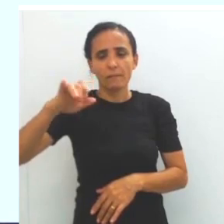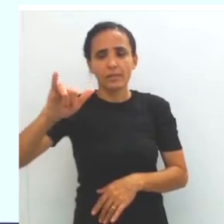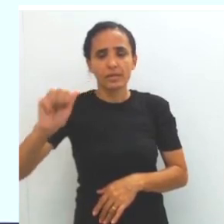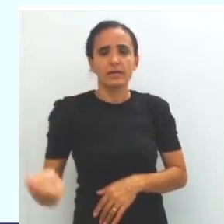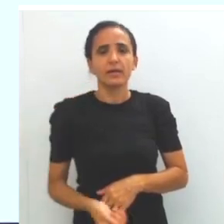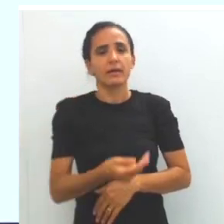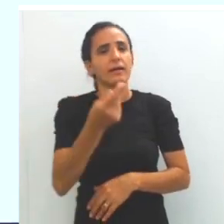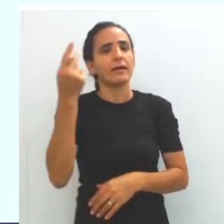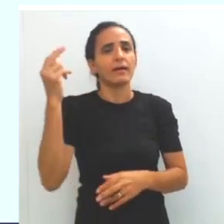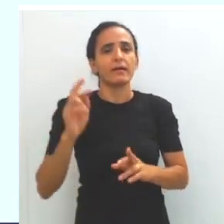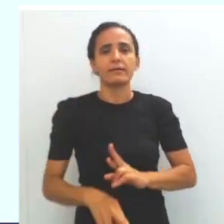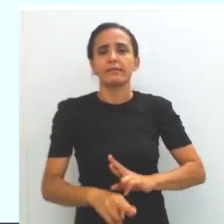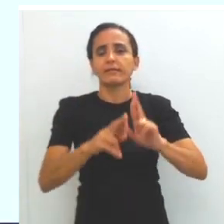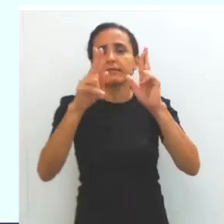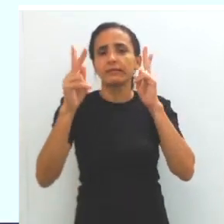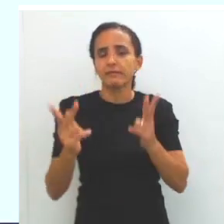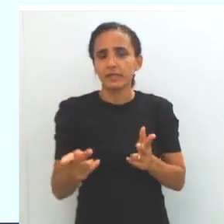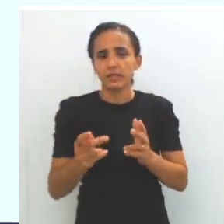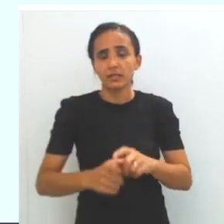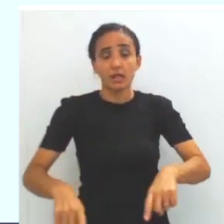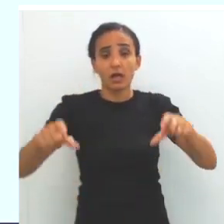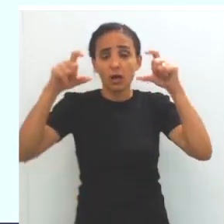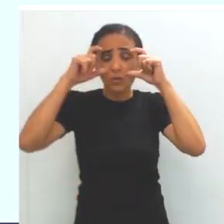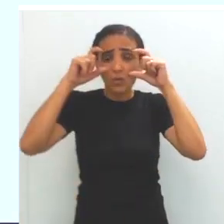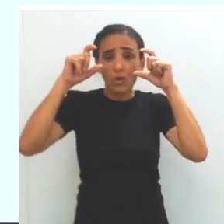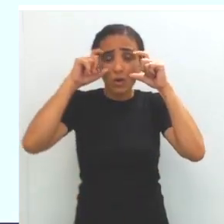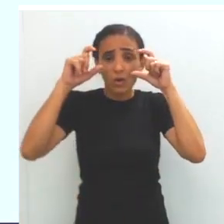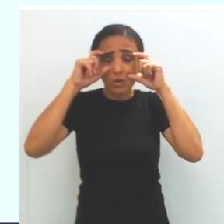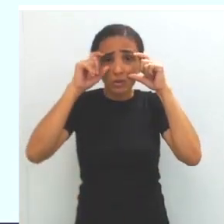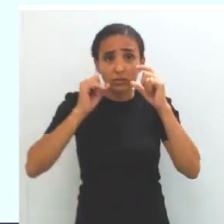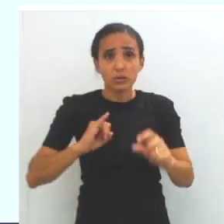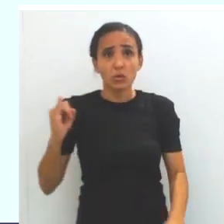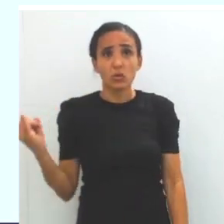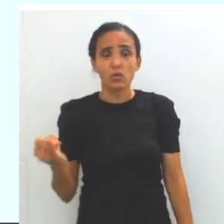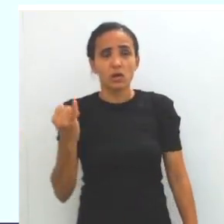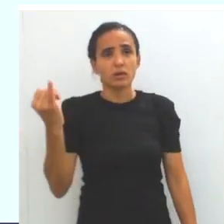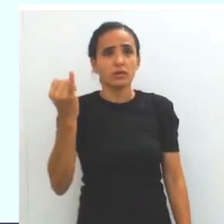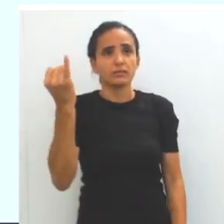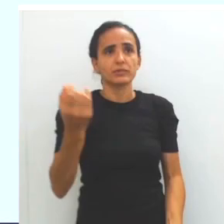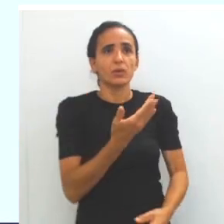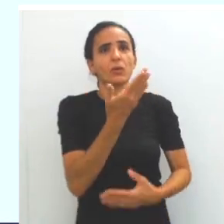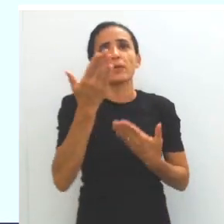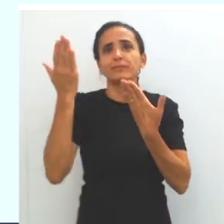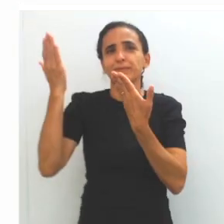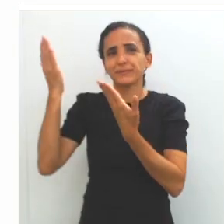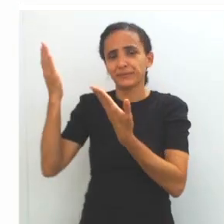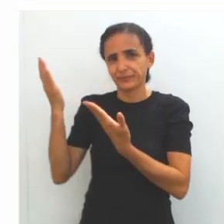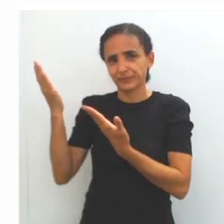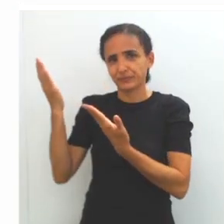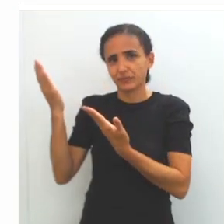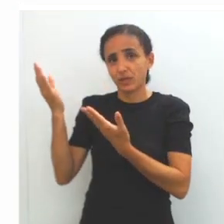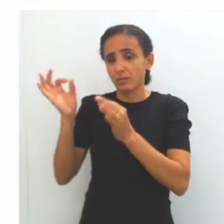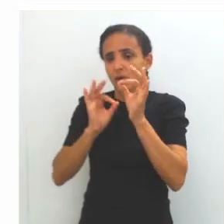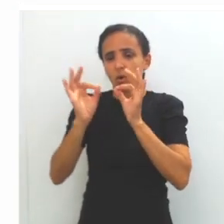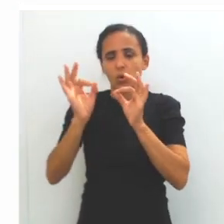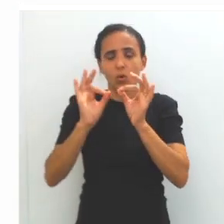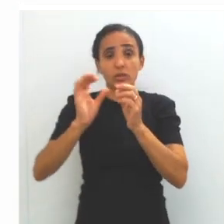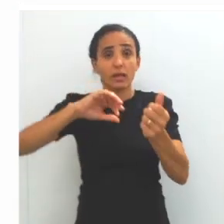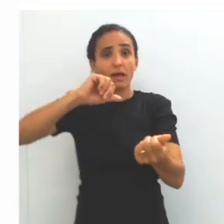mais distante. Eu vou utilizar outra lente. É uma lente chamada de